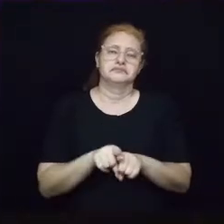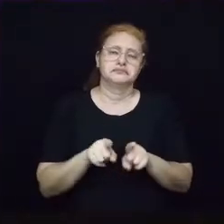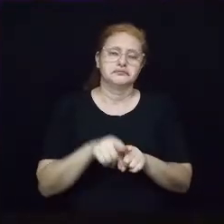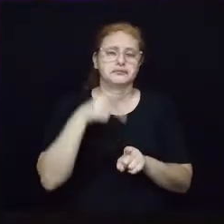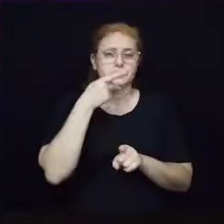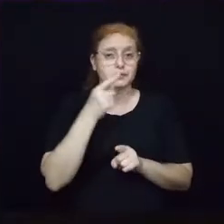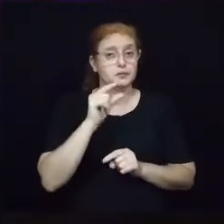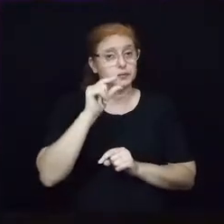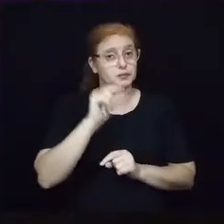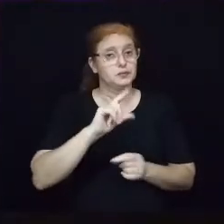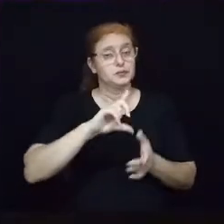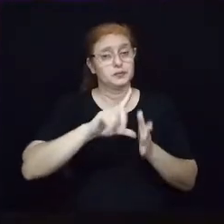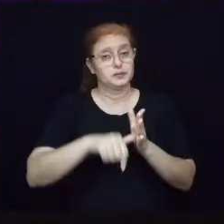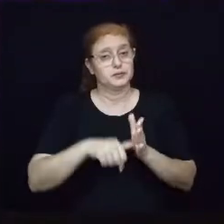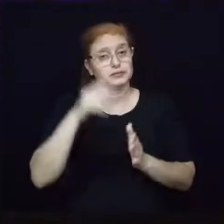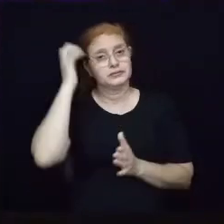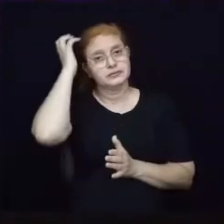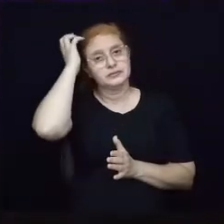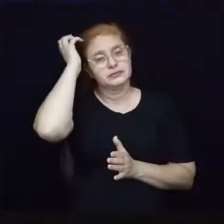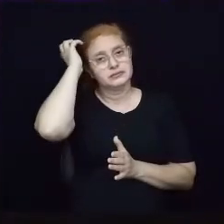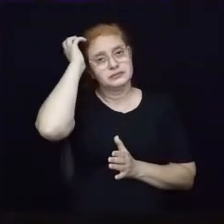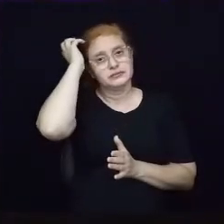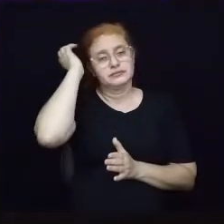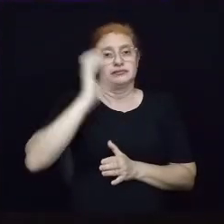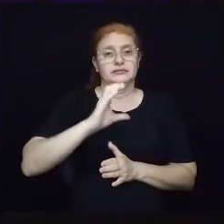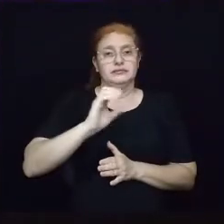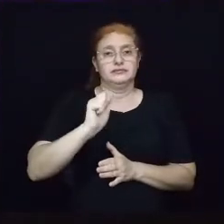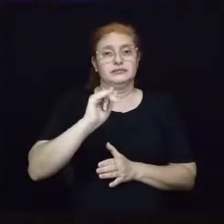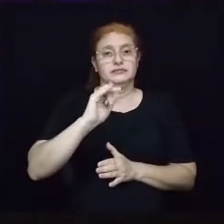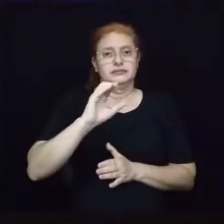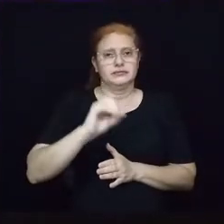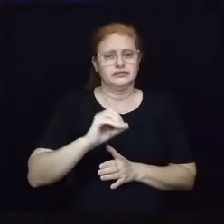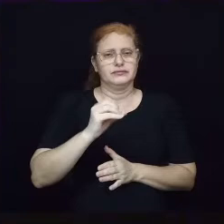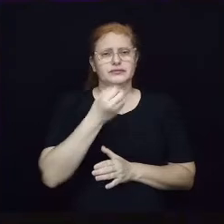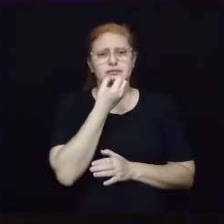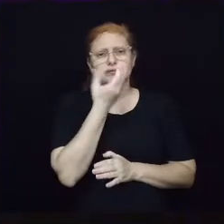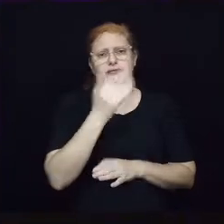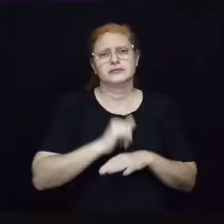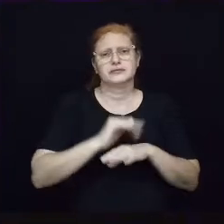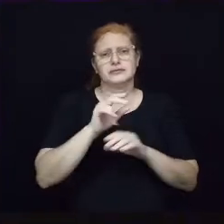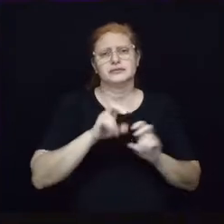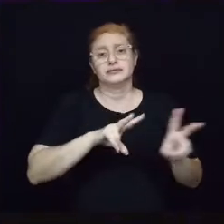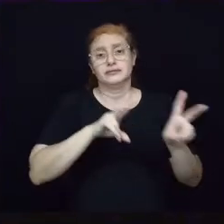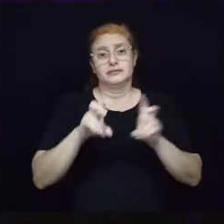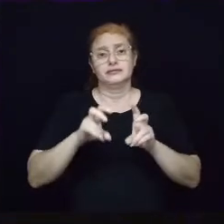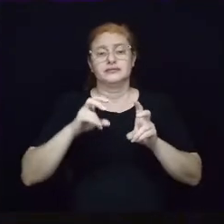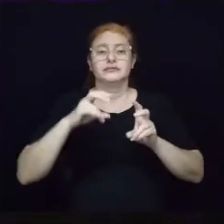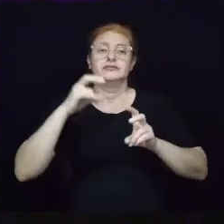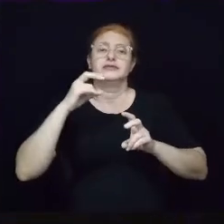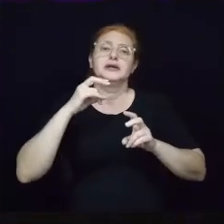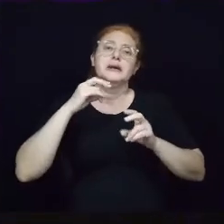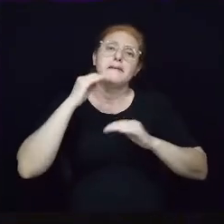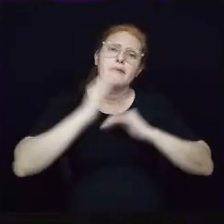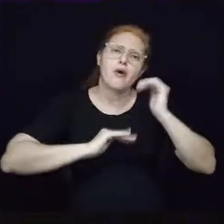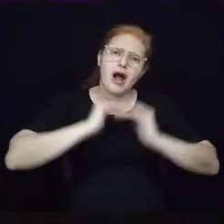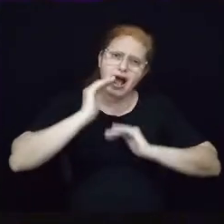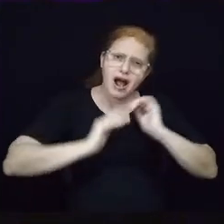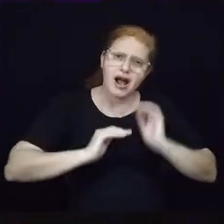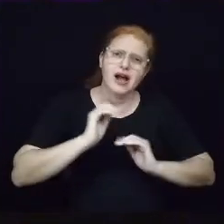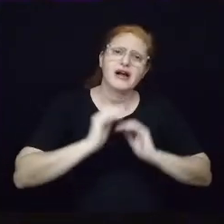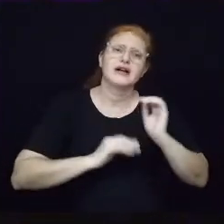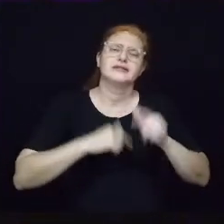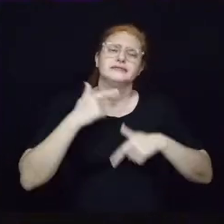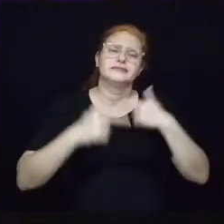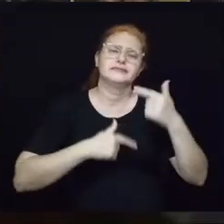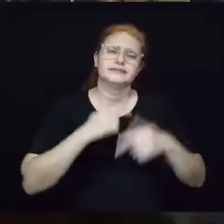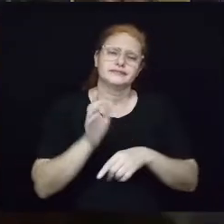vamos falar um pouquinho, depois o Caio vai nos contar mais sobre o processo de trabalho de feitura deste filme,